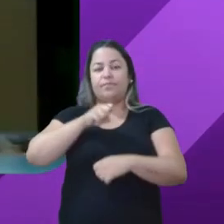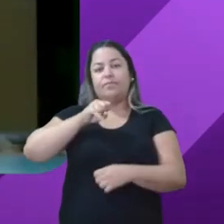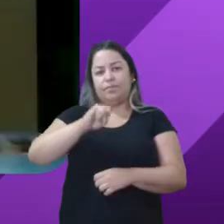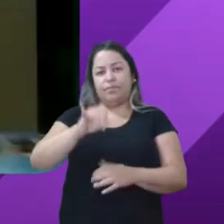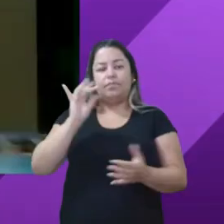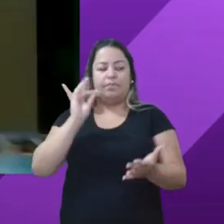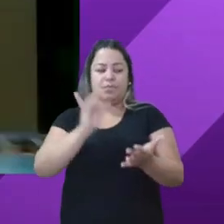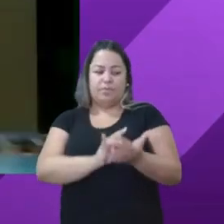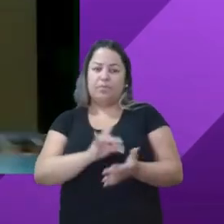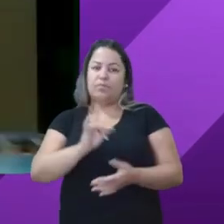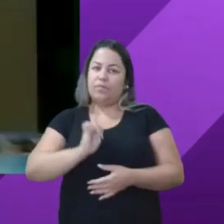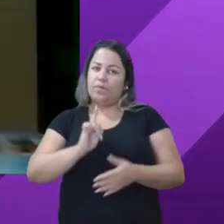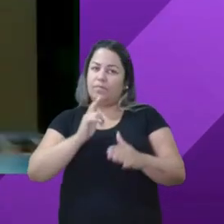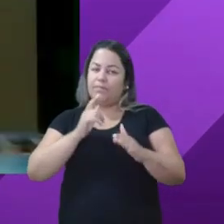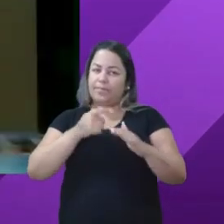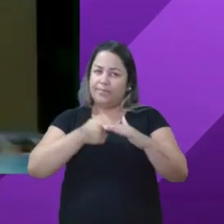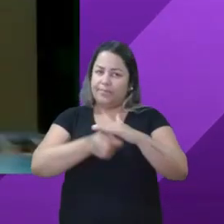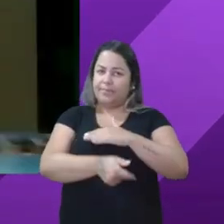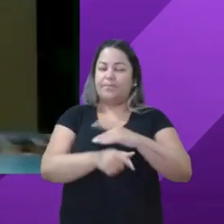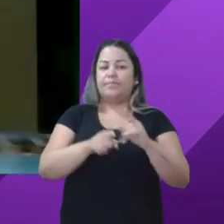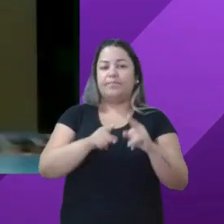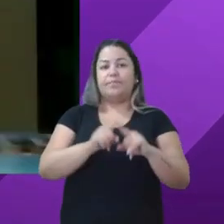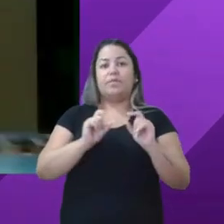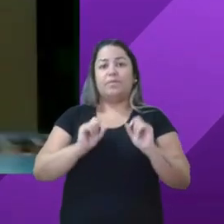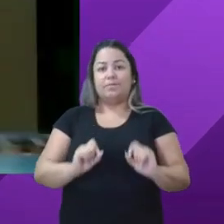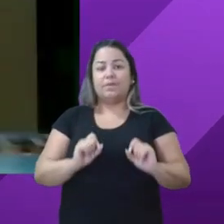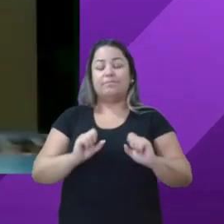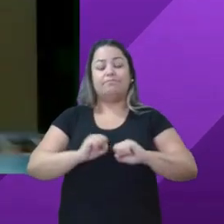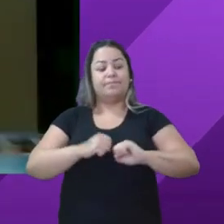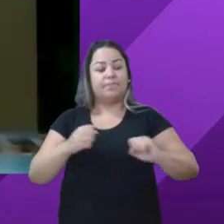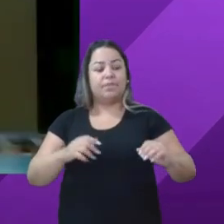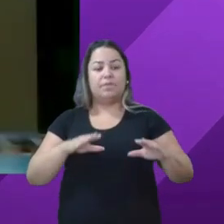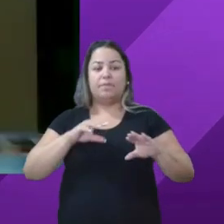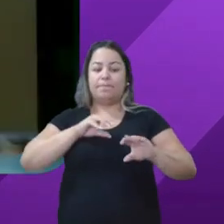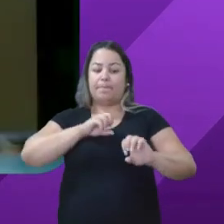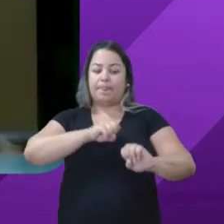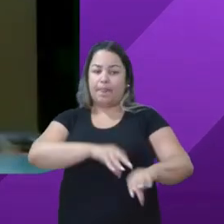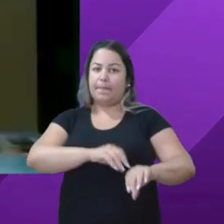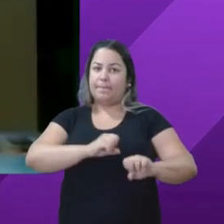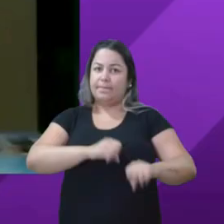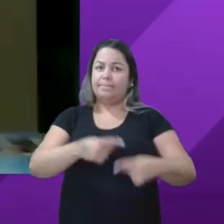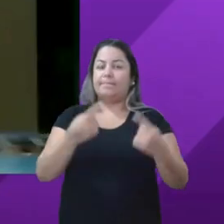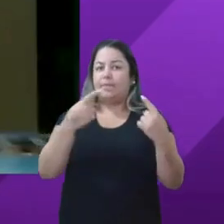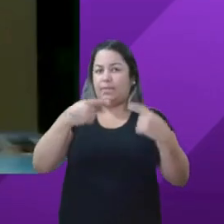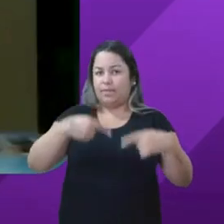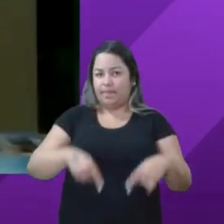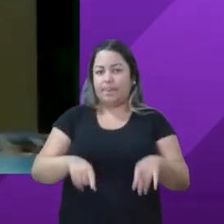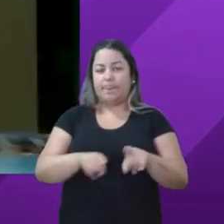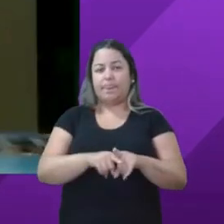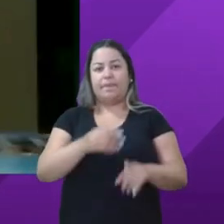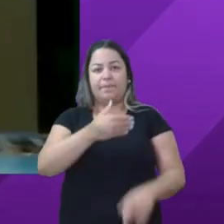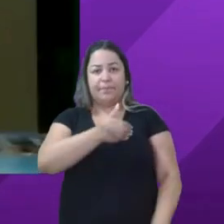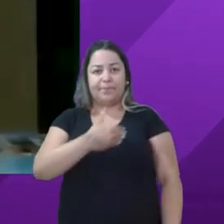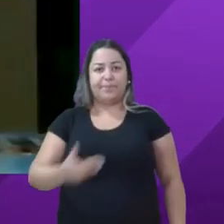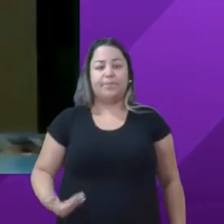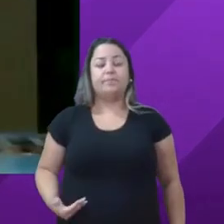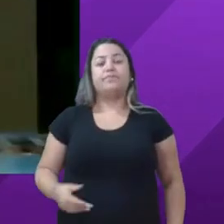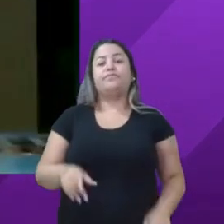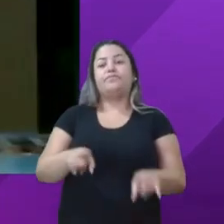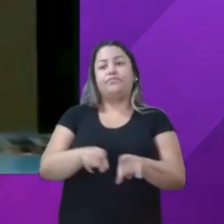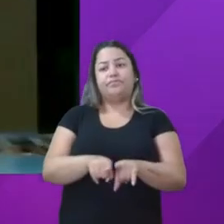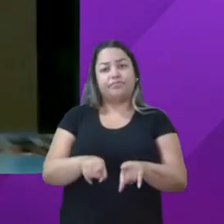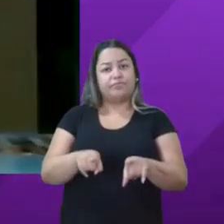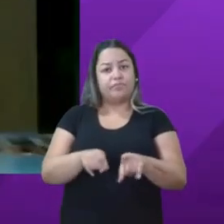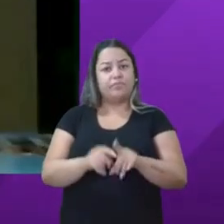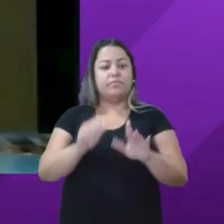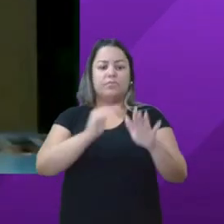fato, tiver um investimento pesado na formação, nas políticas públicas, nas atividades,